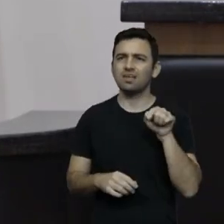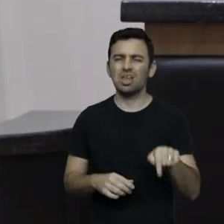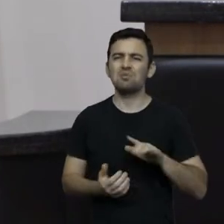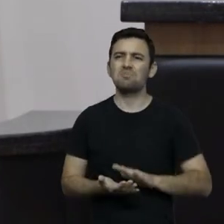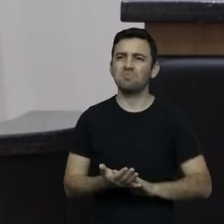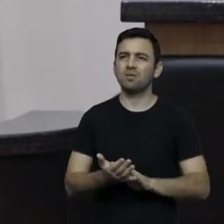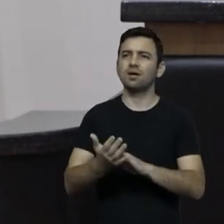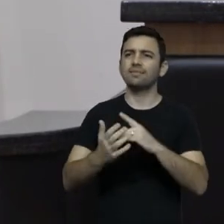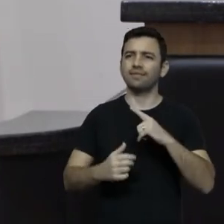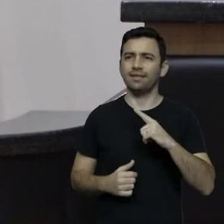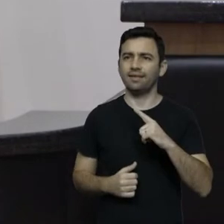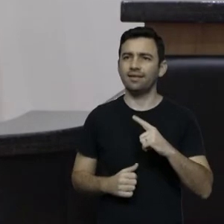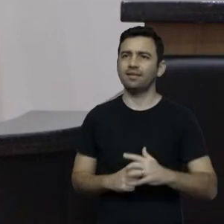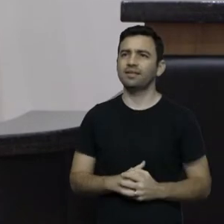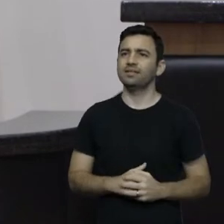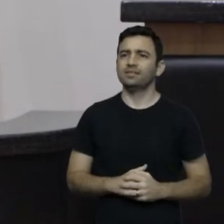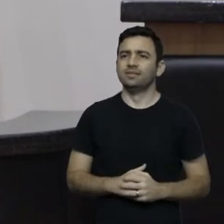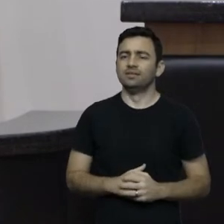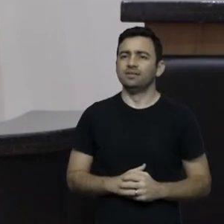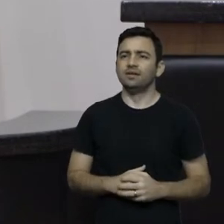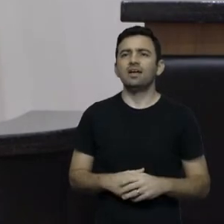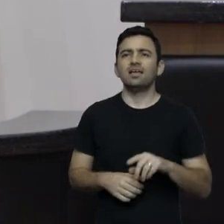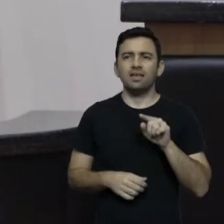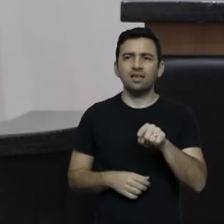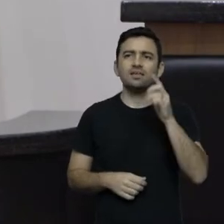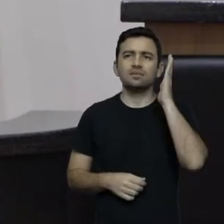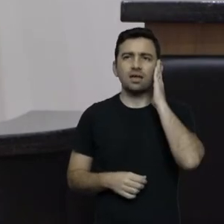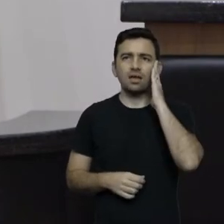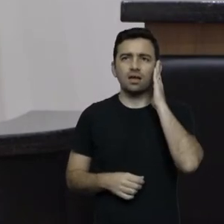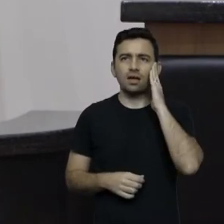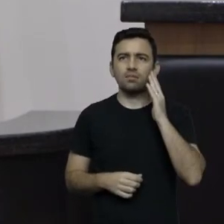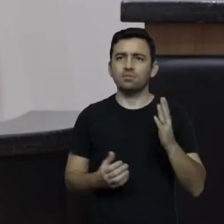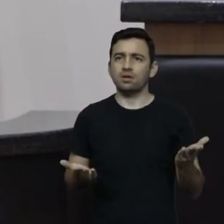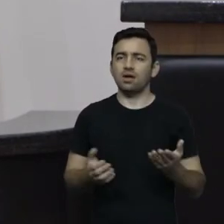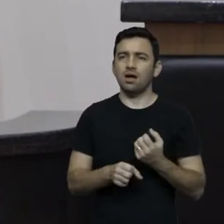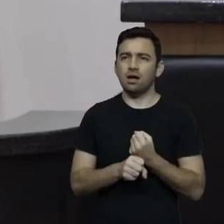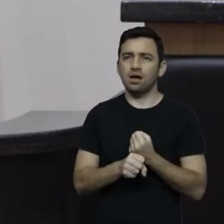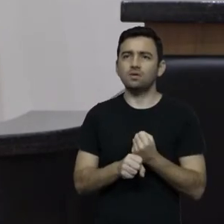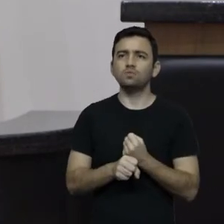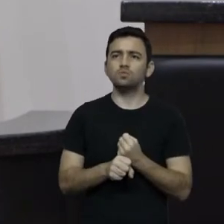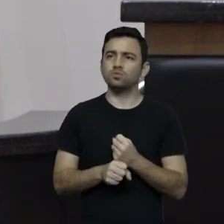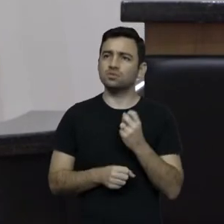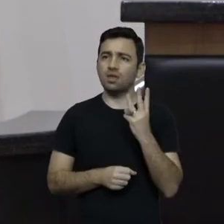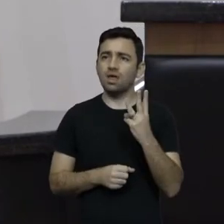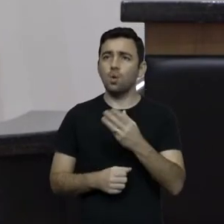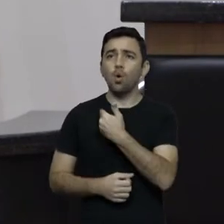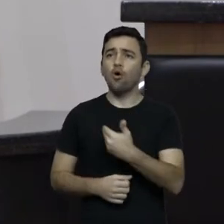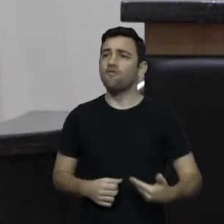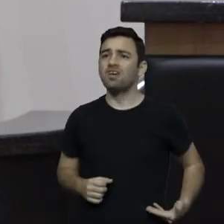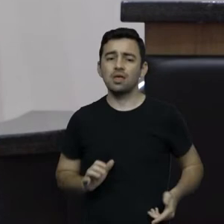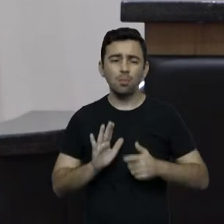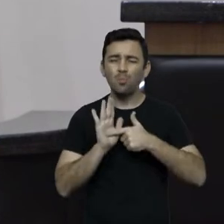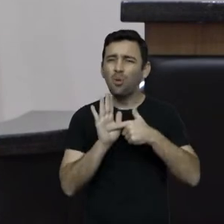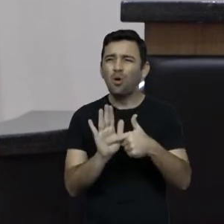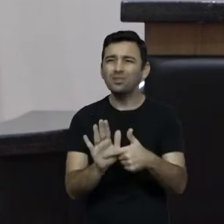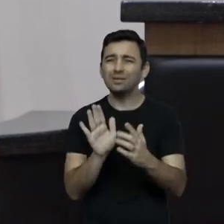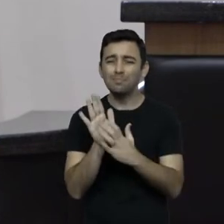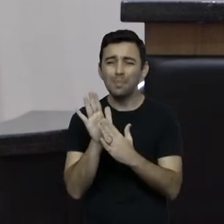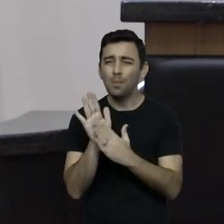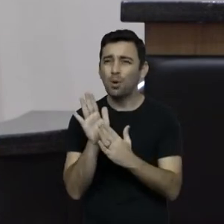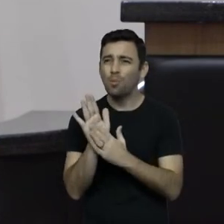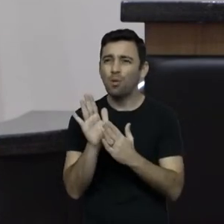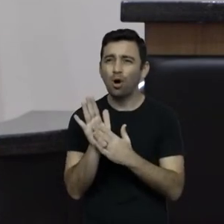sabe muito bem que nesses esses três anos o governo não apresentou nenhuma proposta